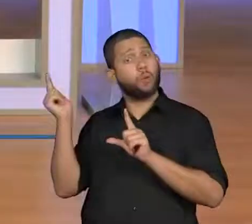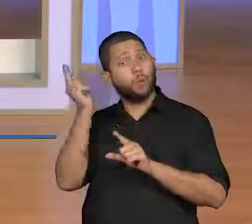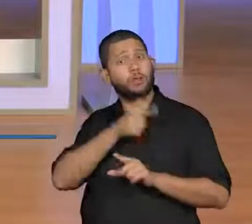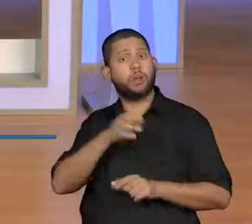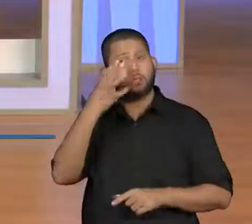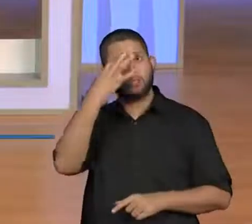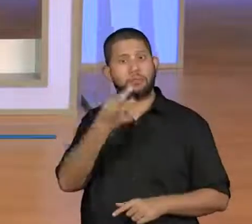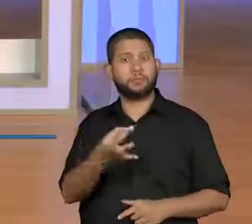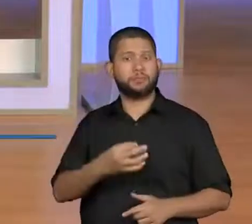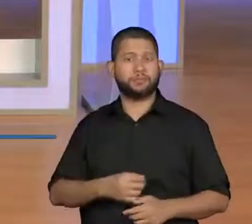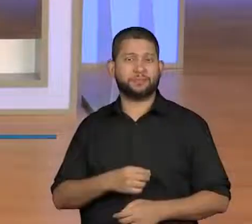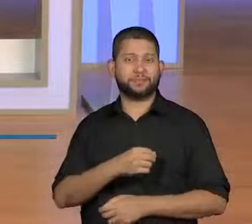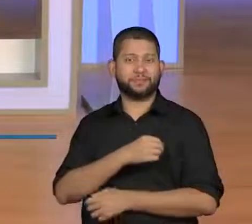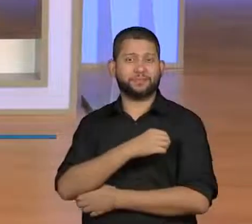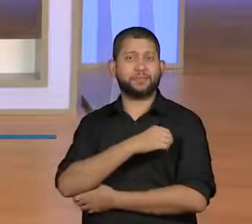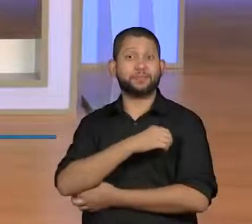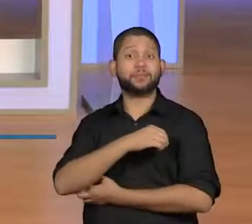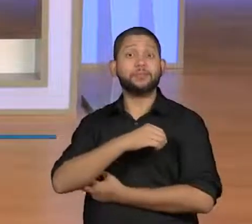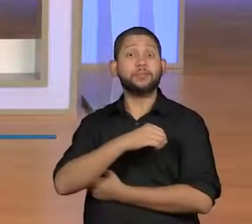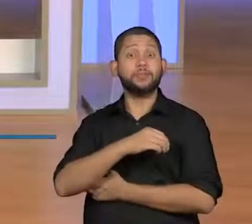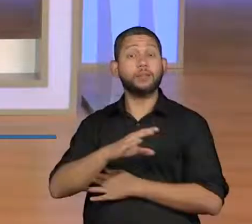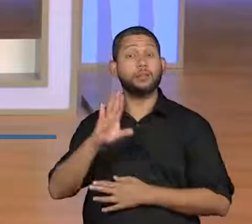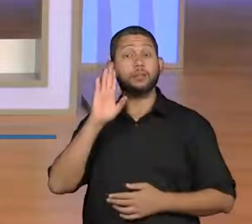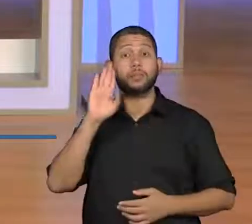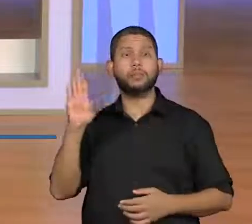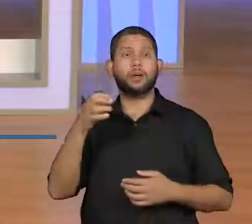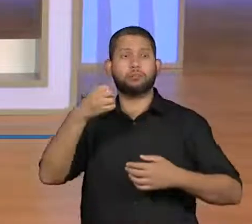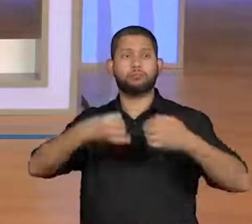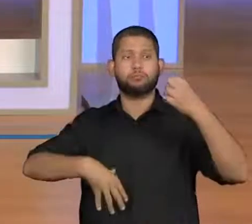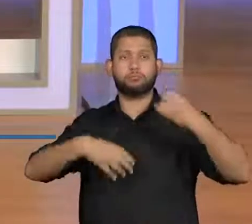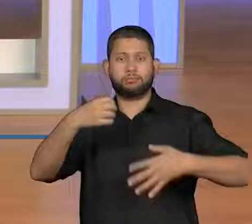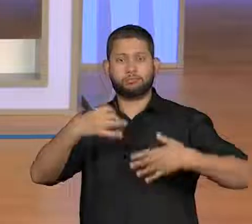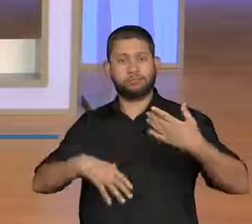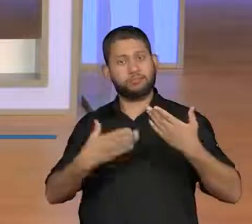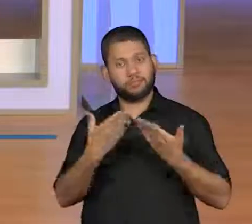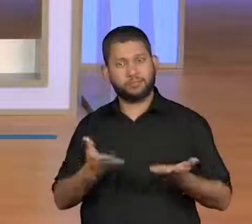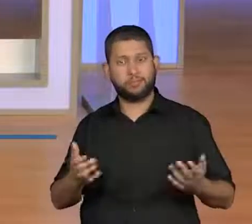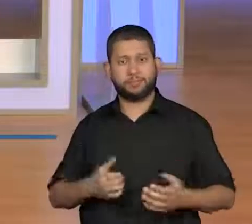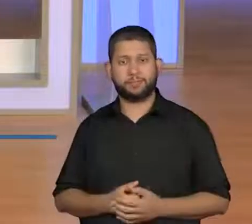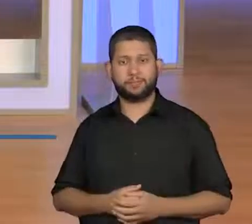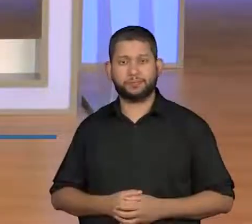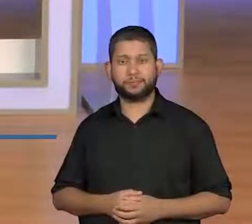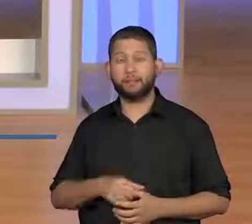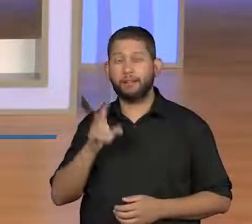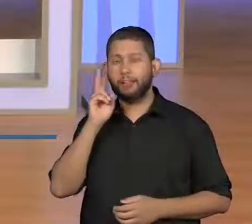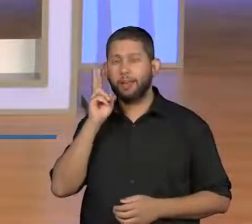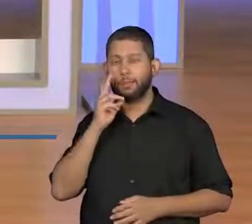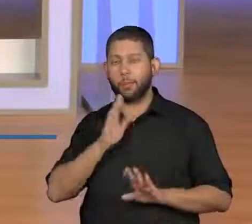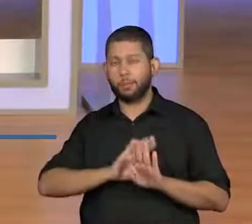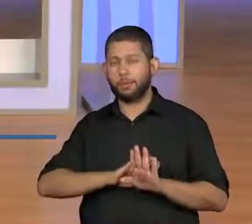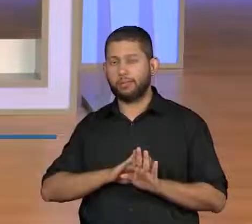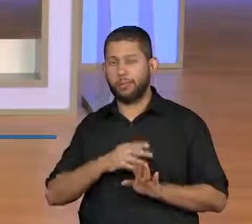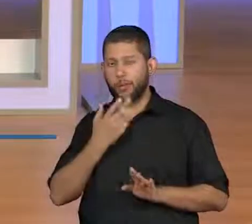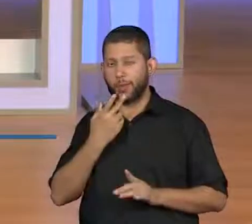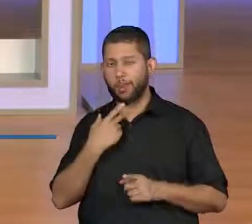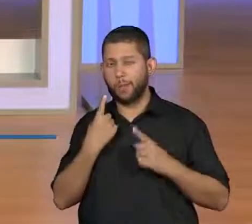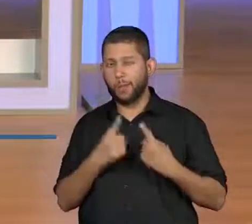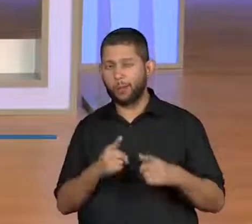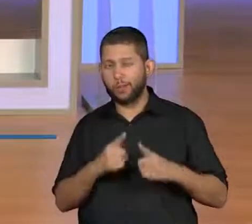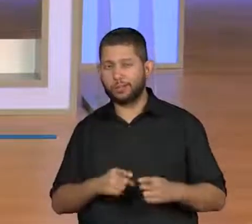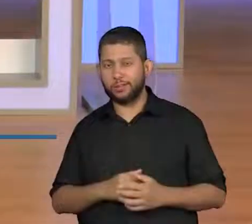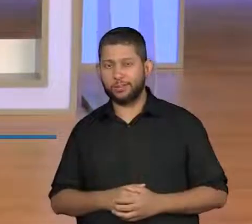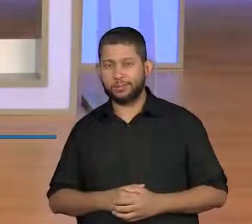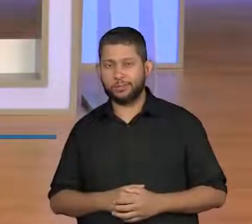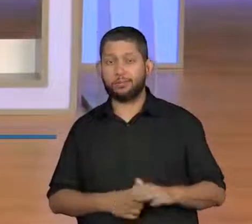atingidos. Então, essa foi a nossa curiosidade. Agora, lembra aquela provocação que eu comecei? Este